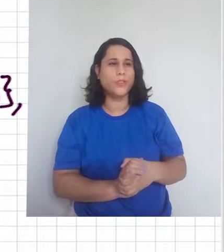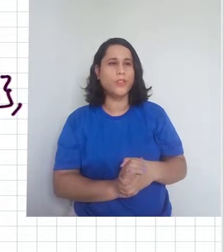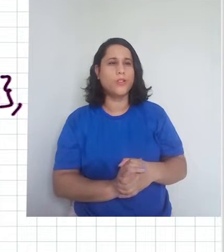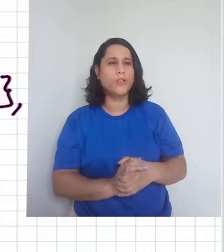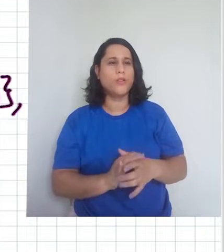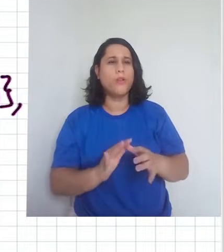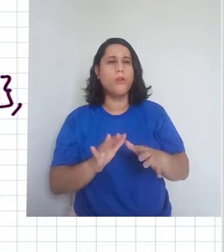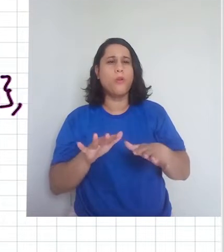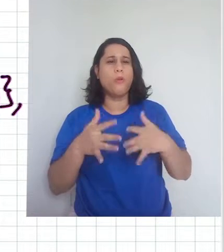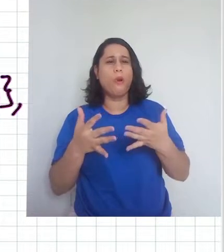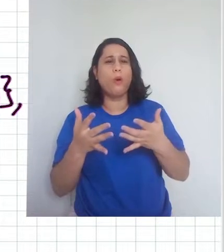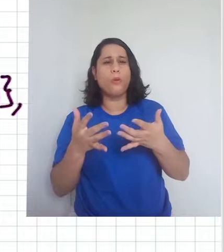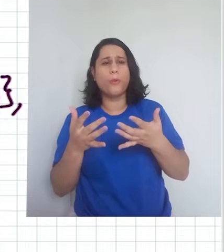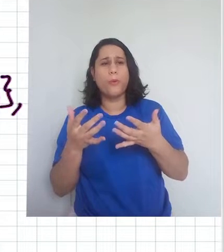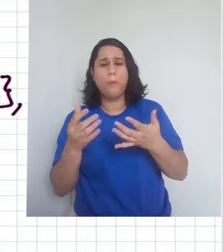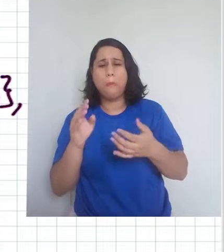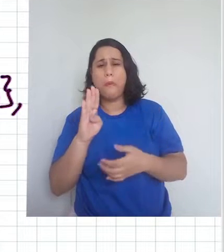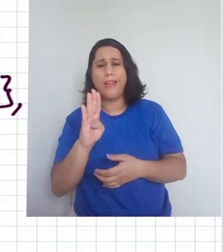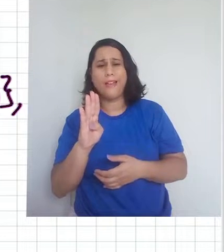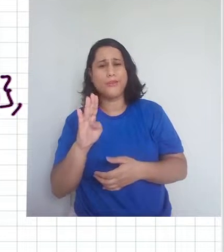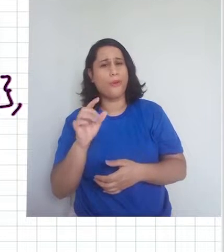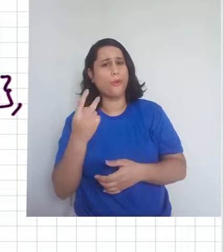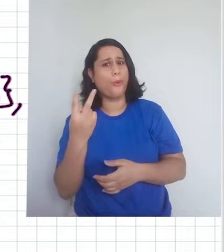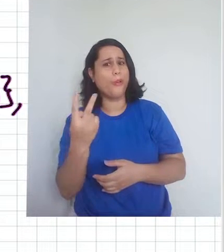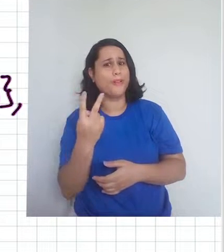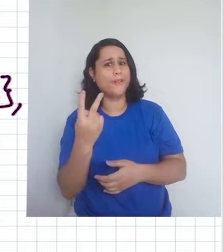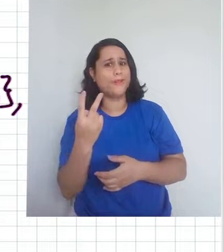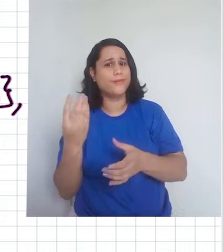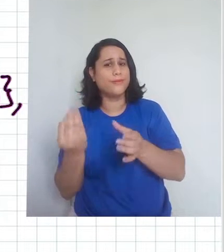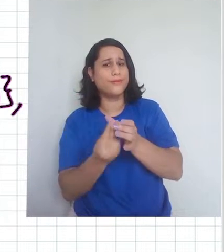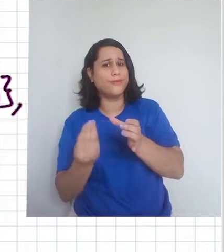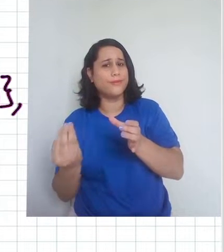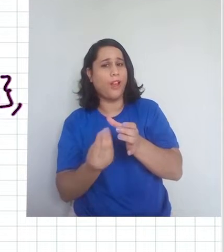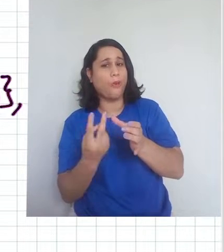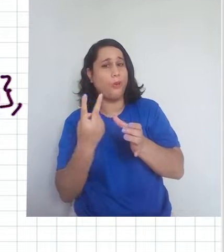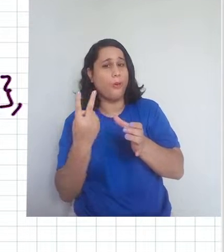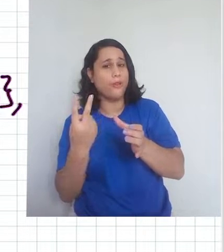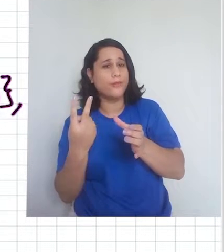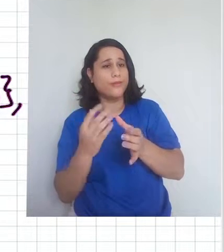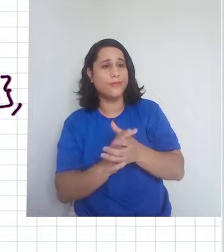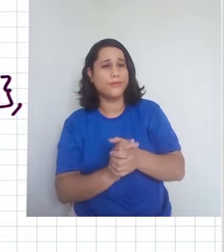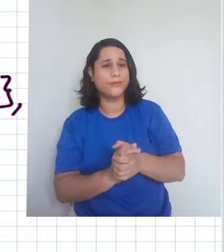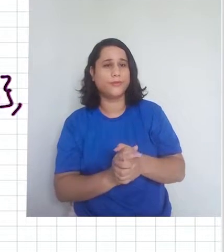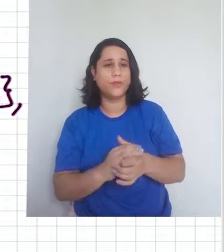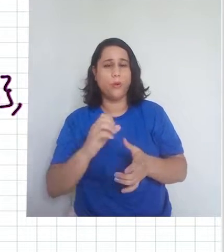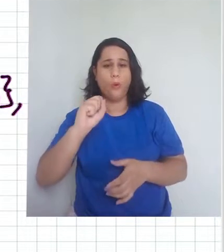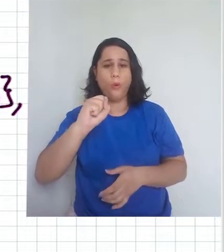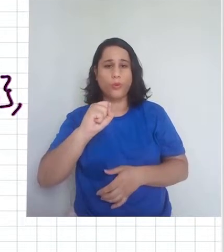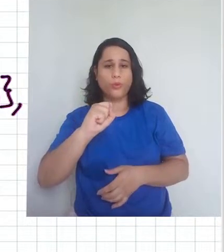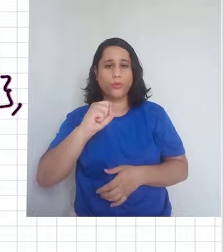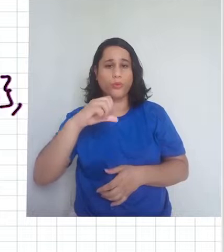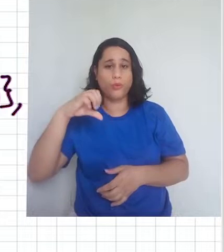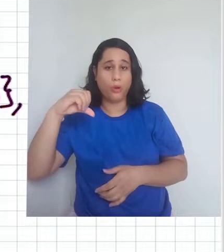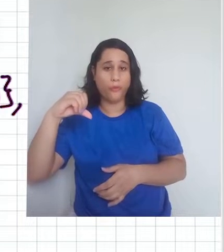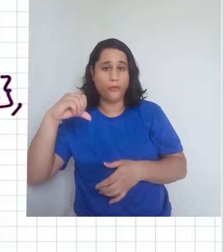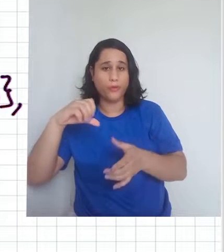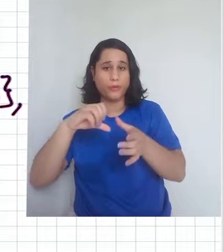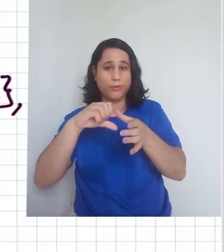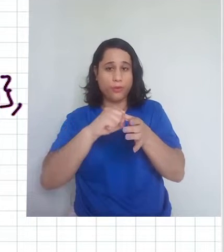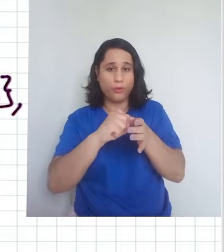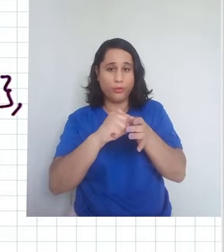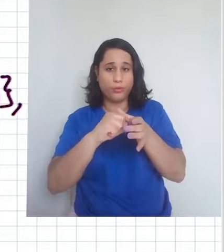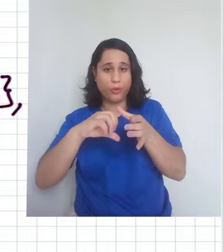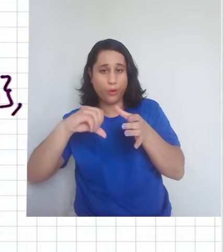é o tamanho de B aí? Ó? Veja que é só dois elementos. B é quem? 8 e 9.